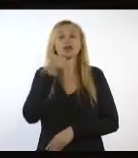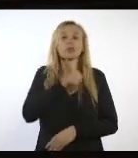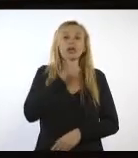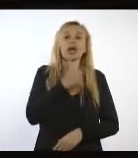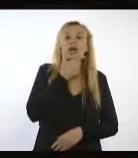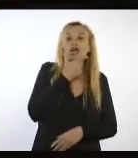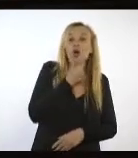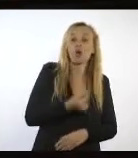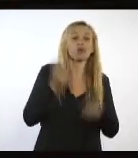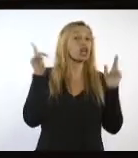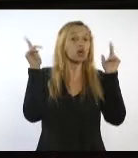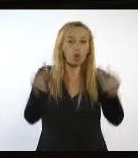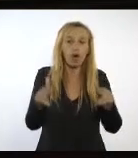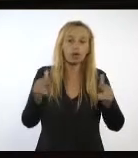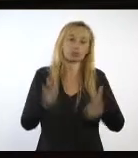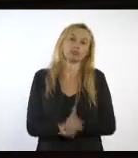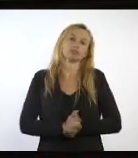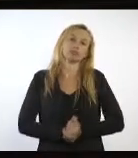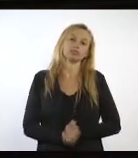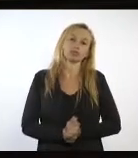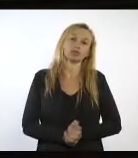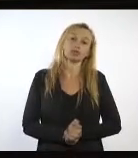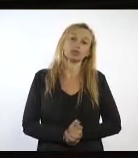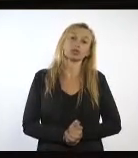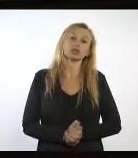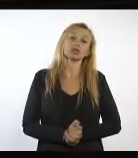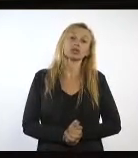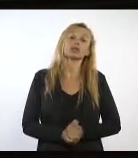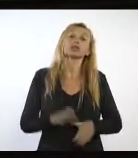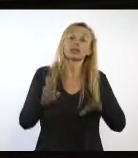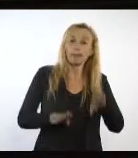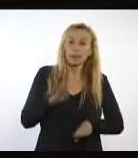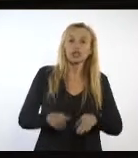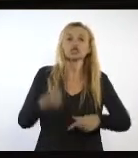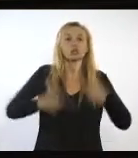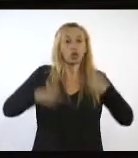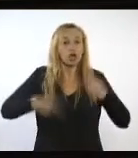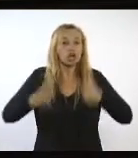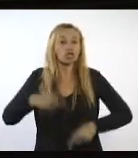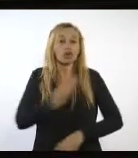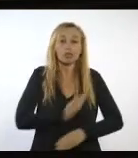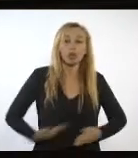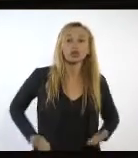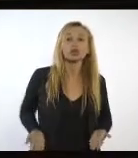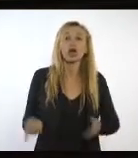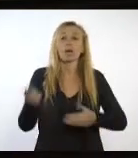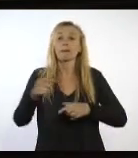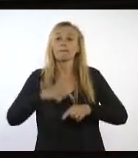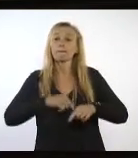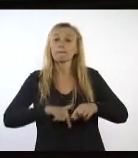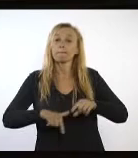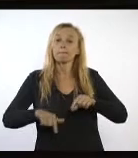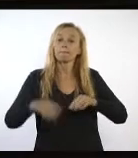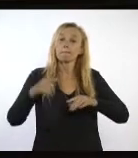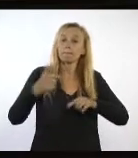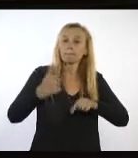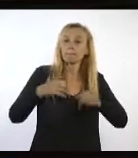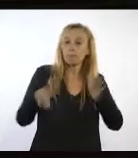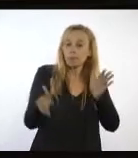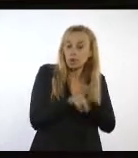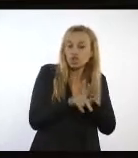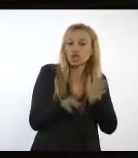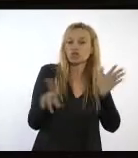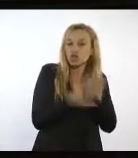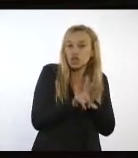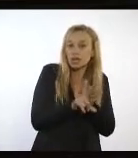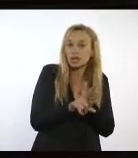emancipada economicamente, e isso depende de política pública, isso depende de projetos de lei, isso depende da